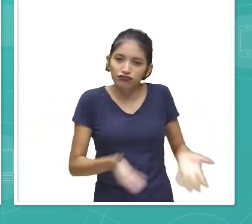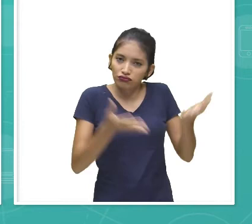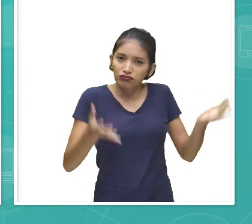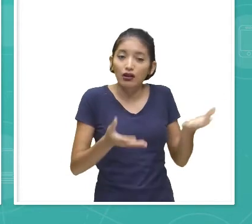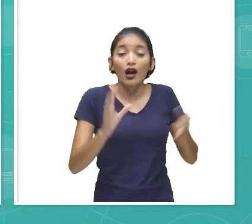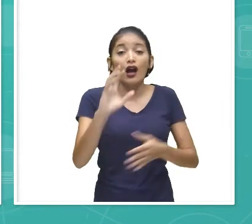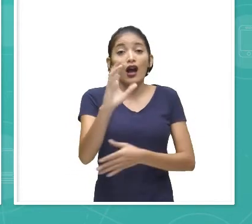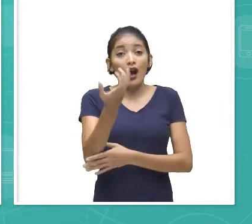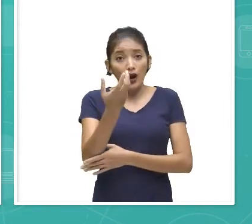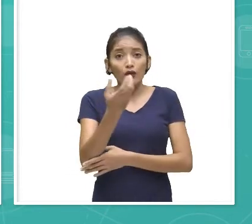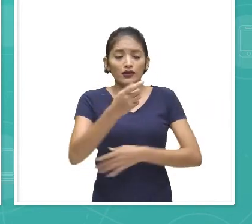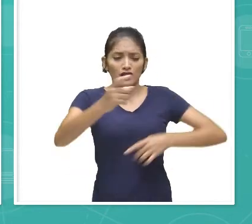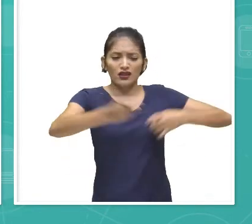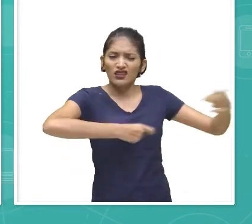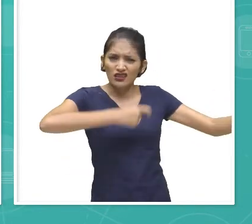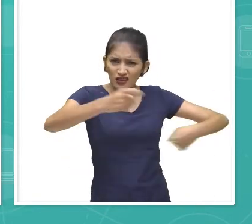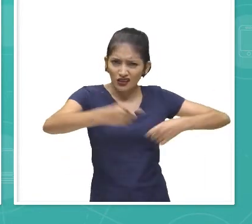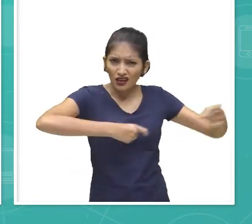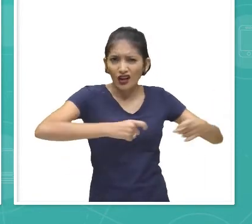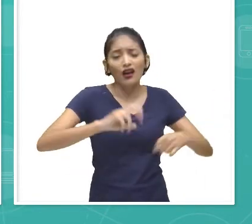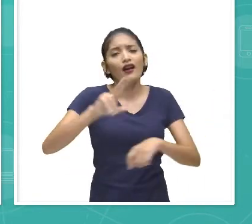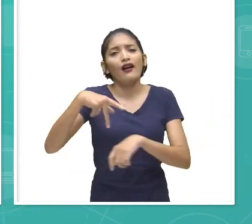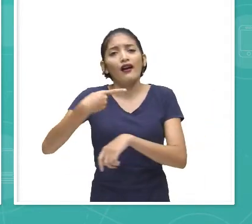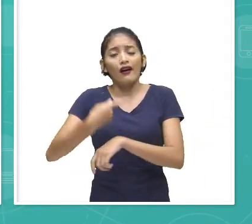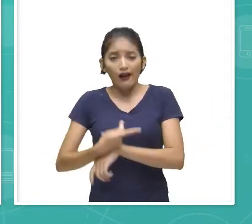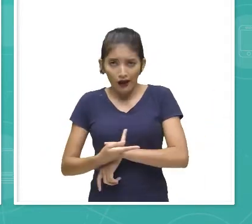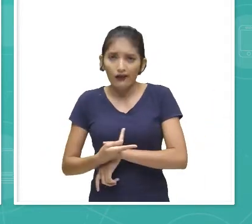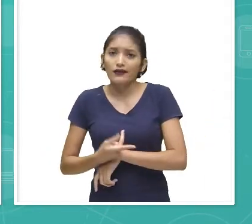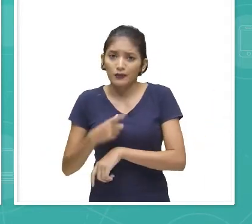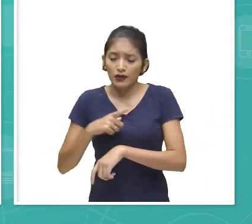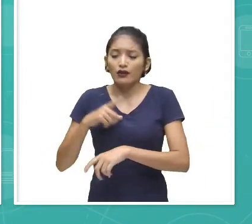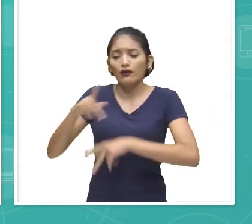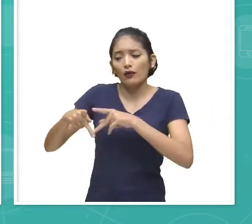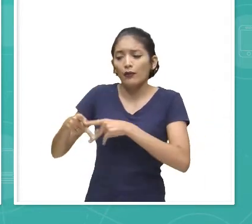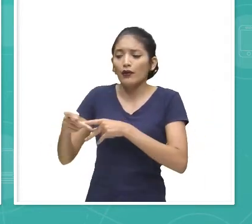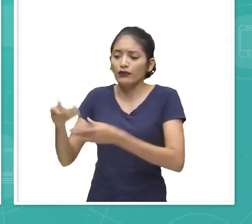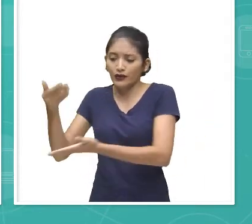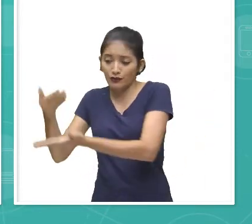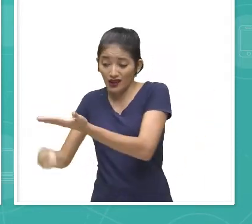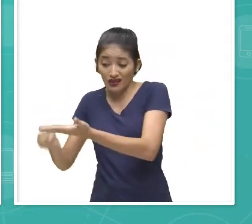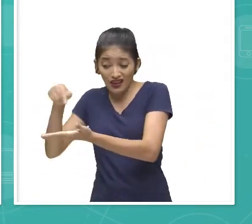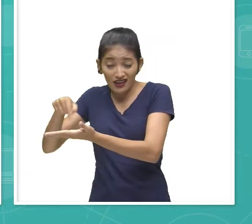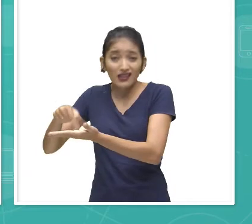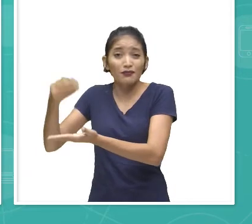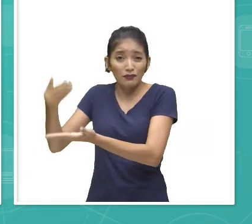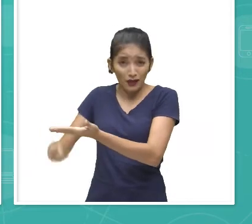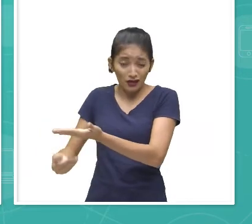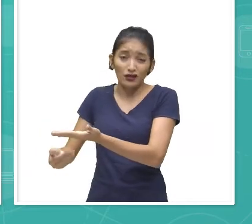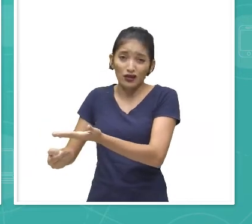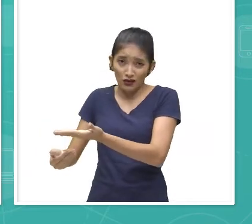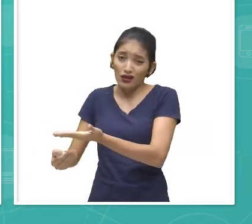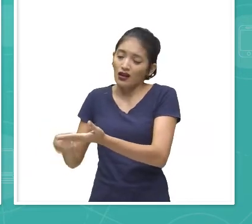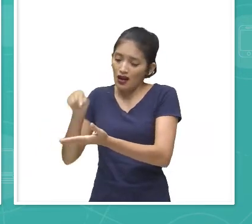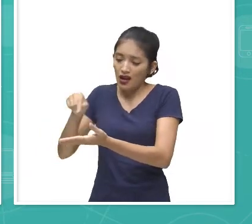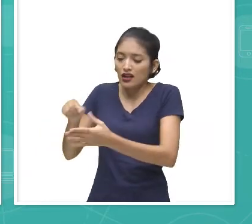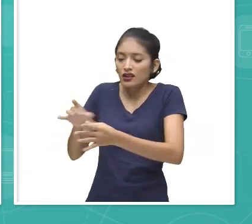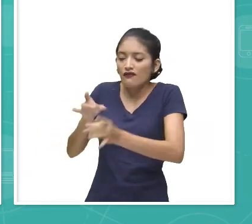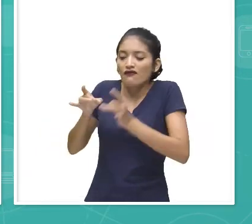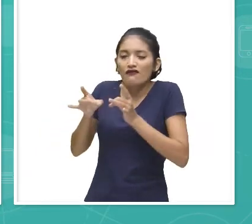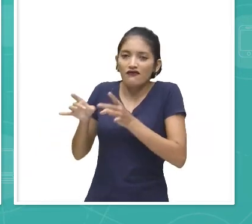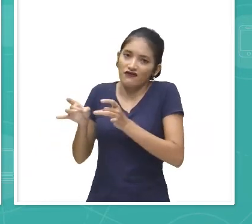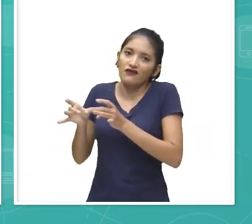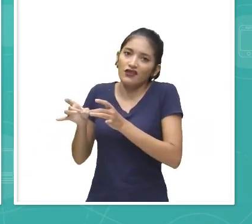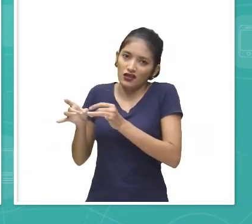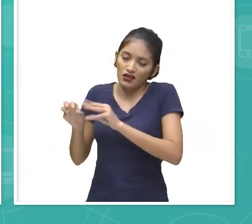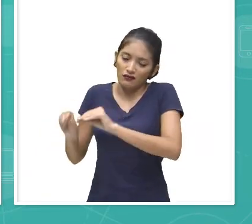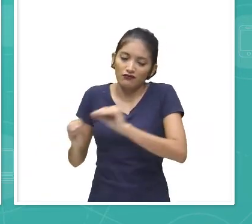que houvesse guerras, com isso houvesse, claro, um povo derrotado, e esse povo derrotado era vendido como